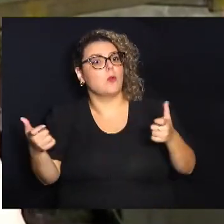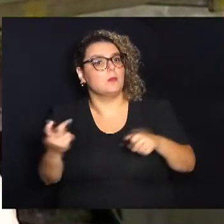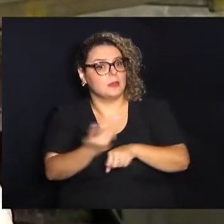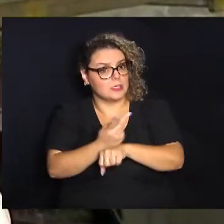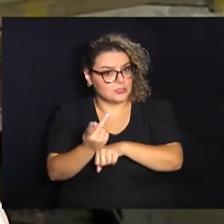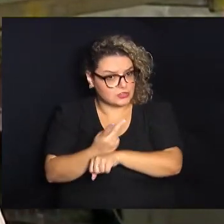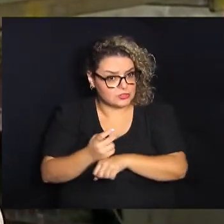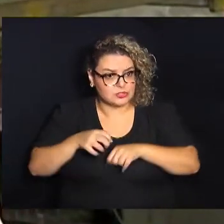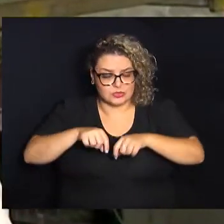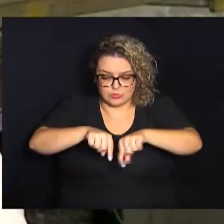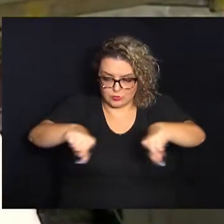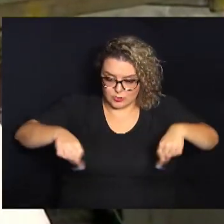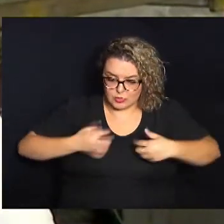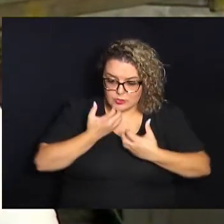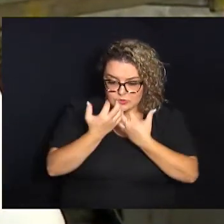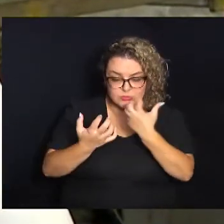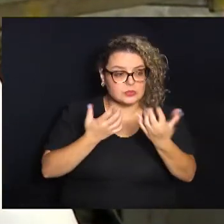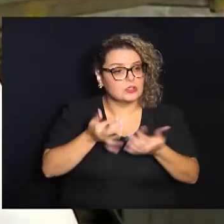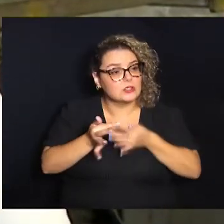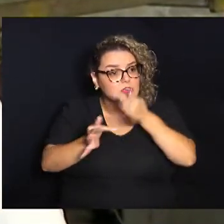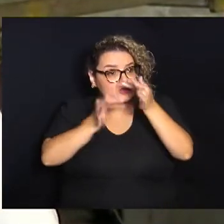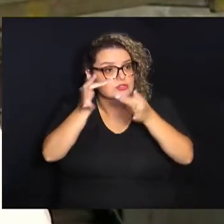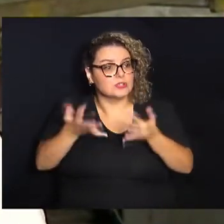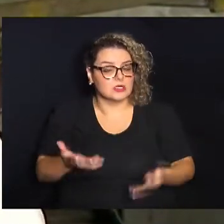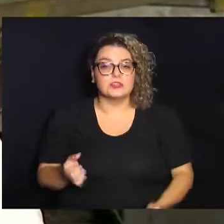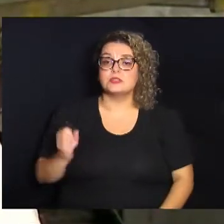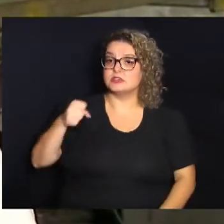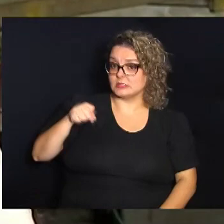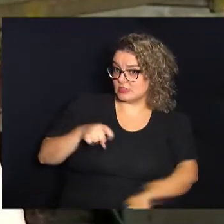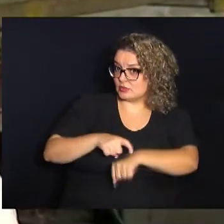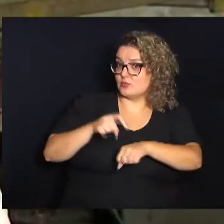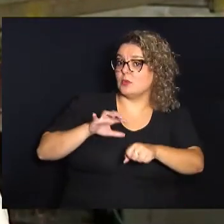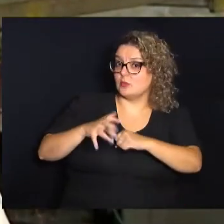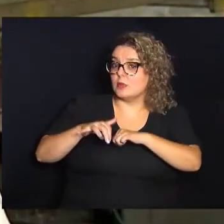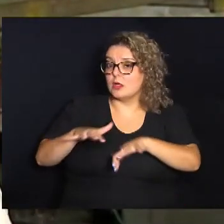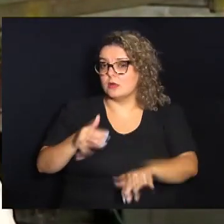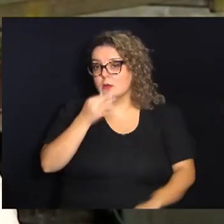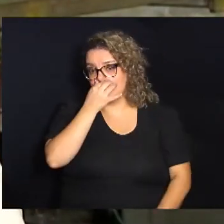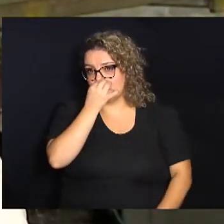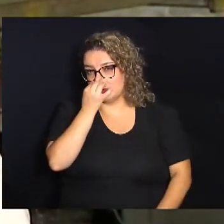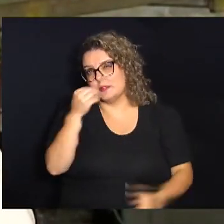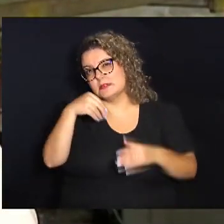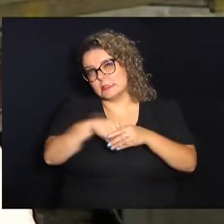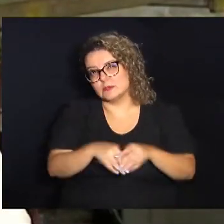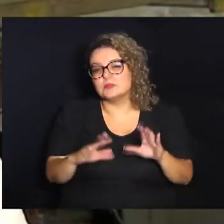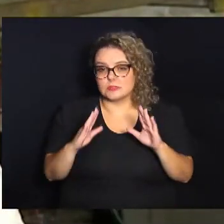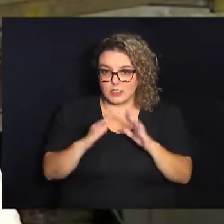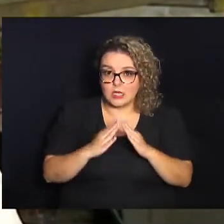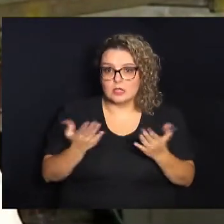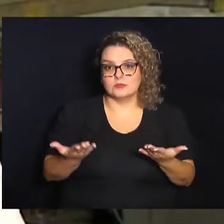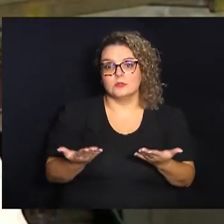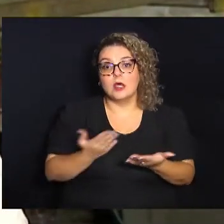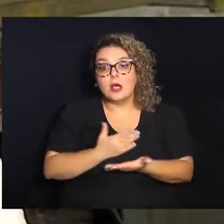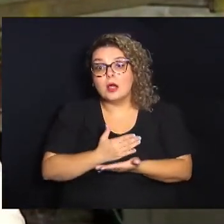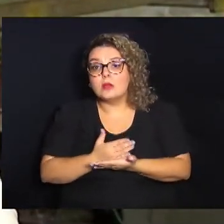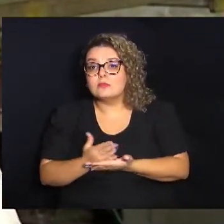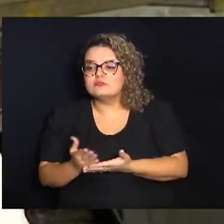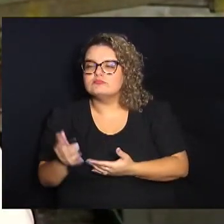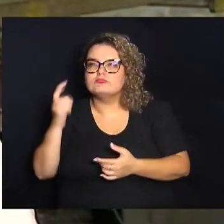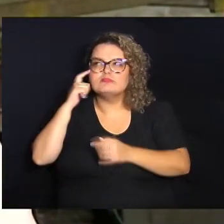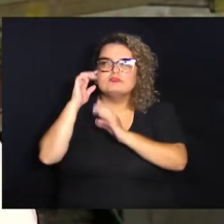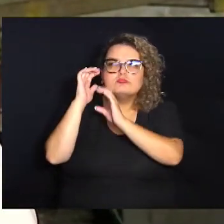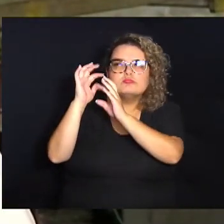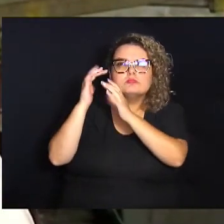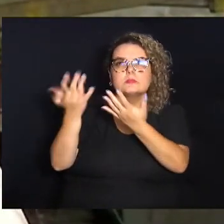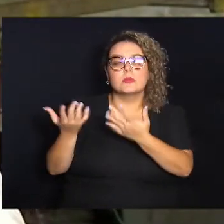por jardinagem, né? Sim, como as pessoas durante a pandemia ficaram muito dentro de casa, elas começaram a pensar, né,